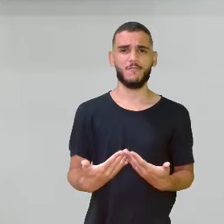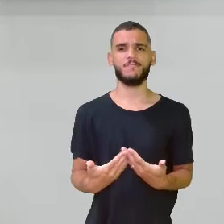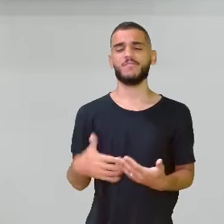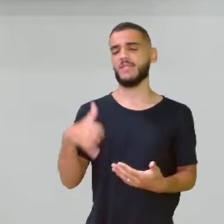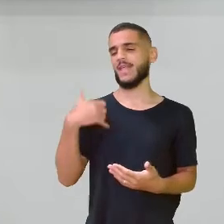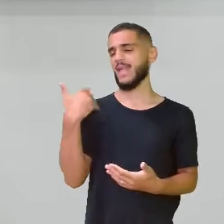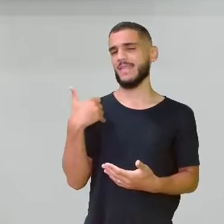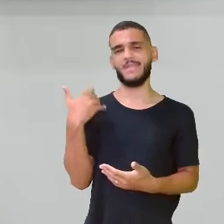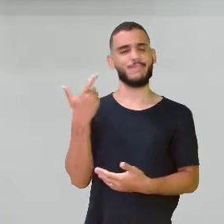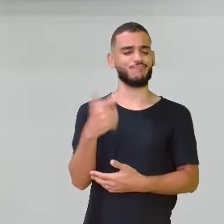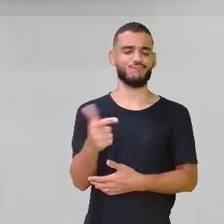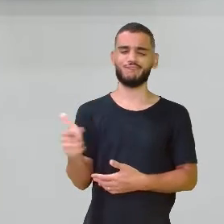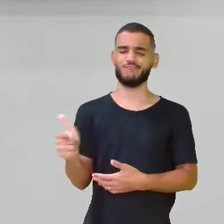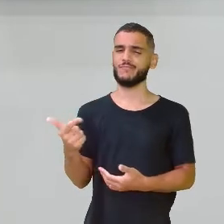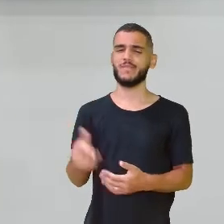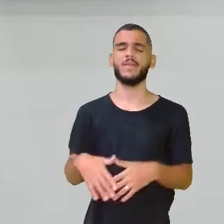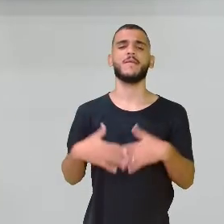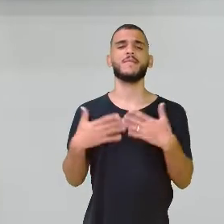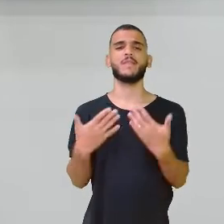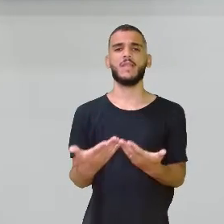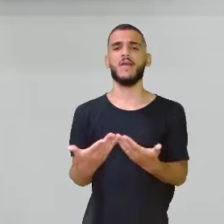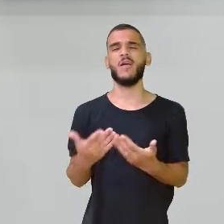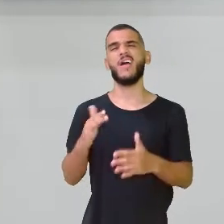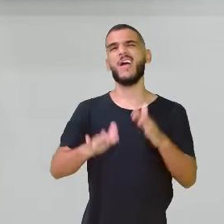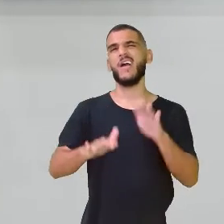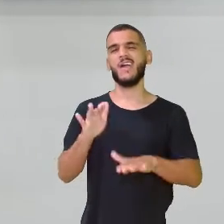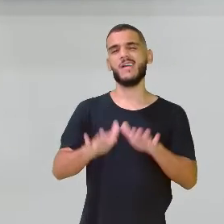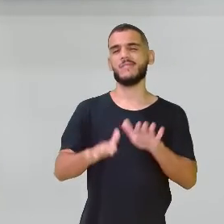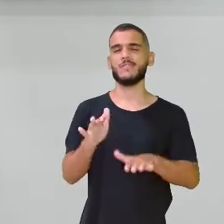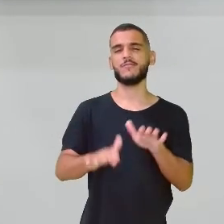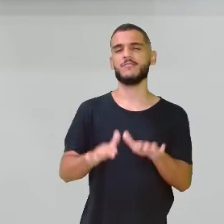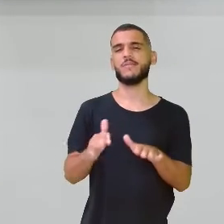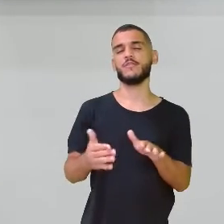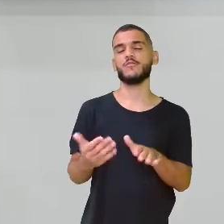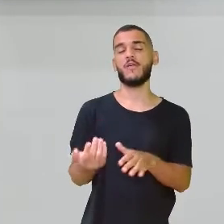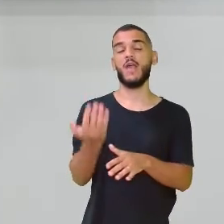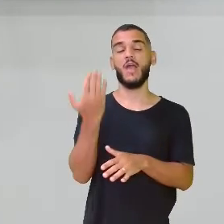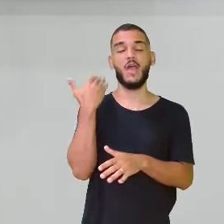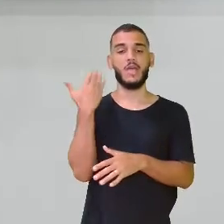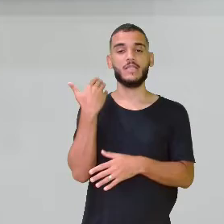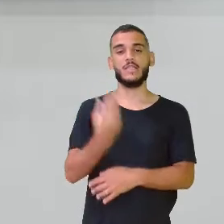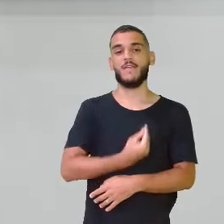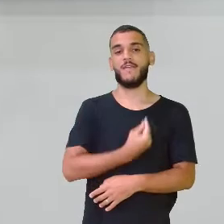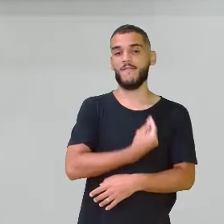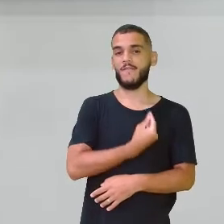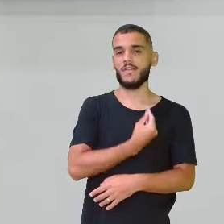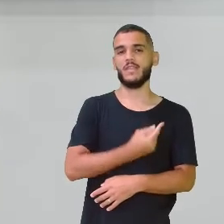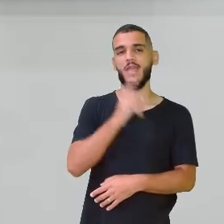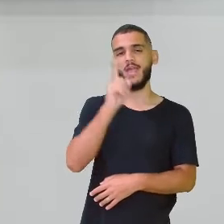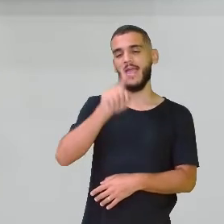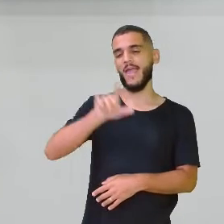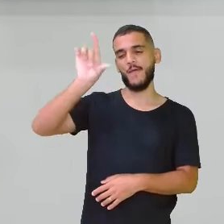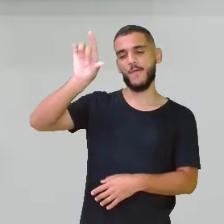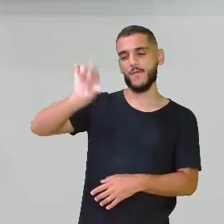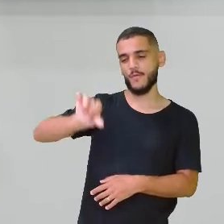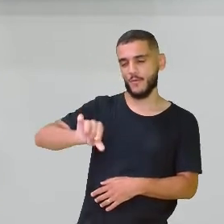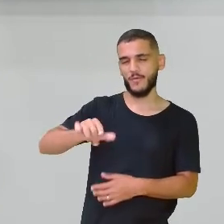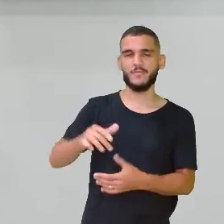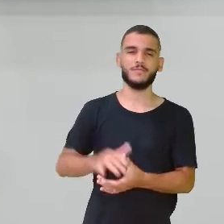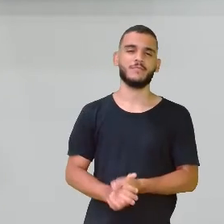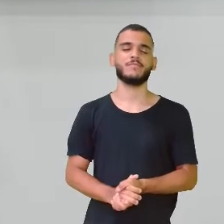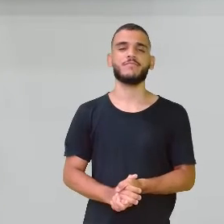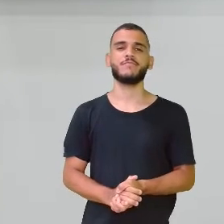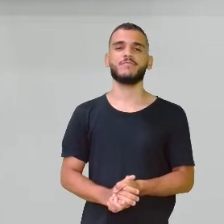a idades mais avançadas. A expectativa de vida do brasileiro era muito baixa,